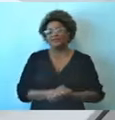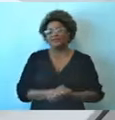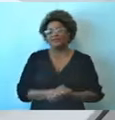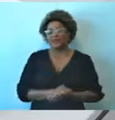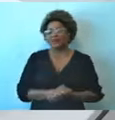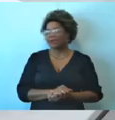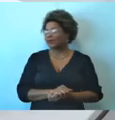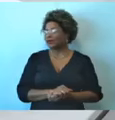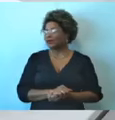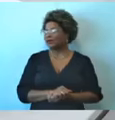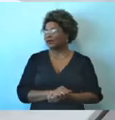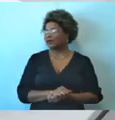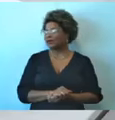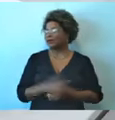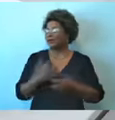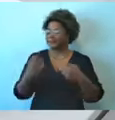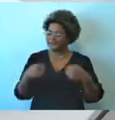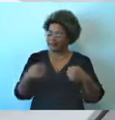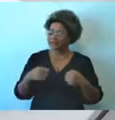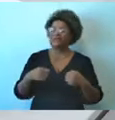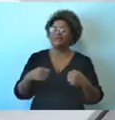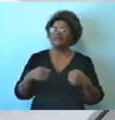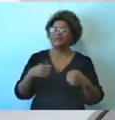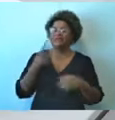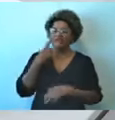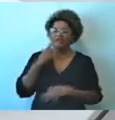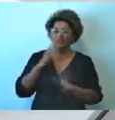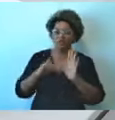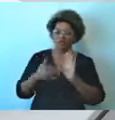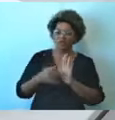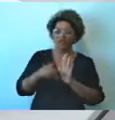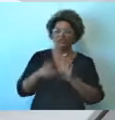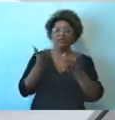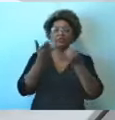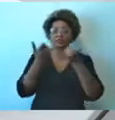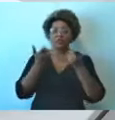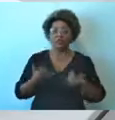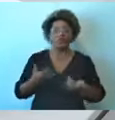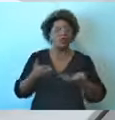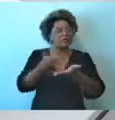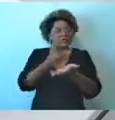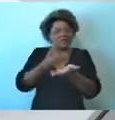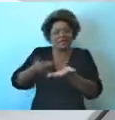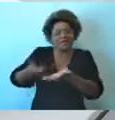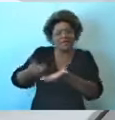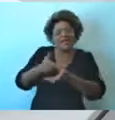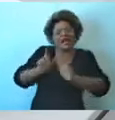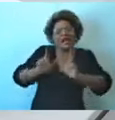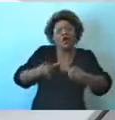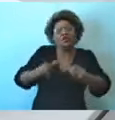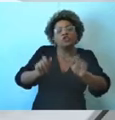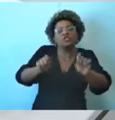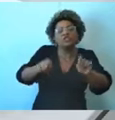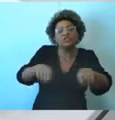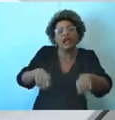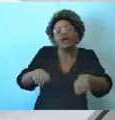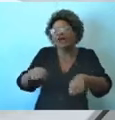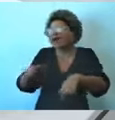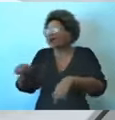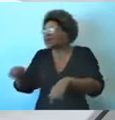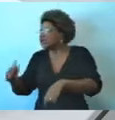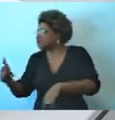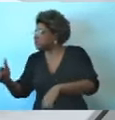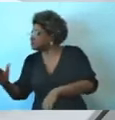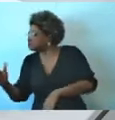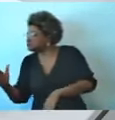que pegar tudo isso e desenhar mesmo, onde deu, onde não deu, que solução que vai dar. Então, a proposta é a